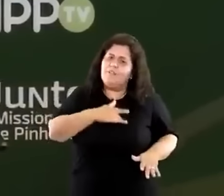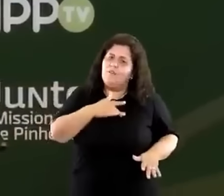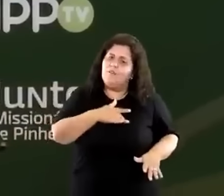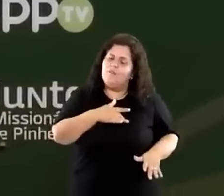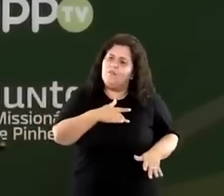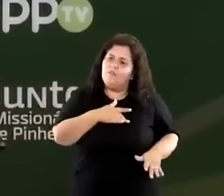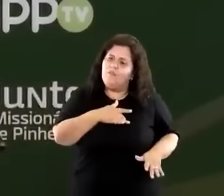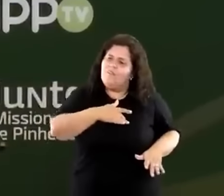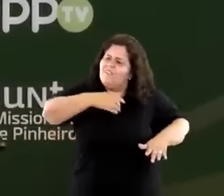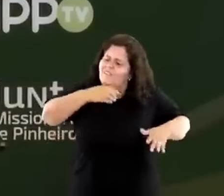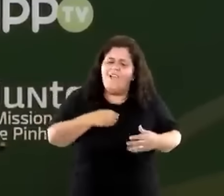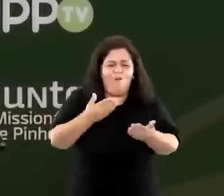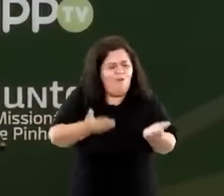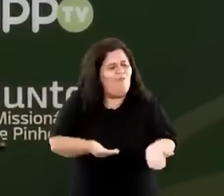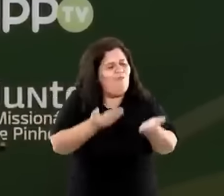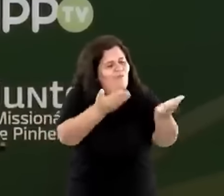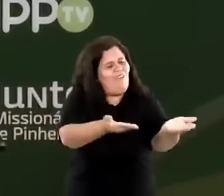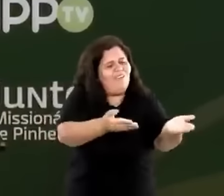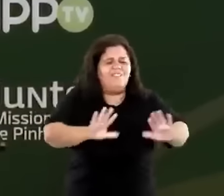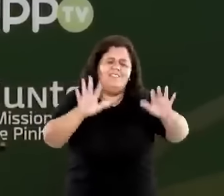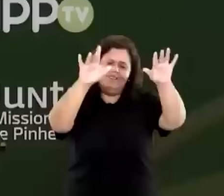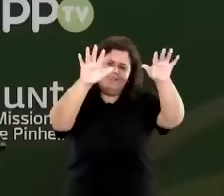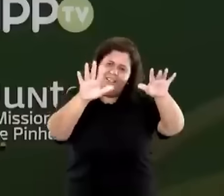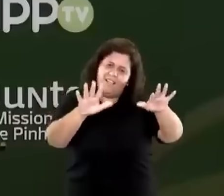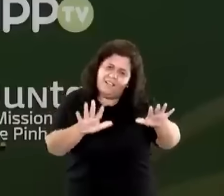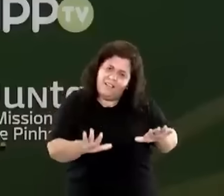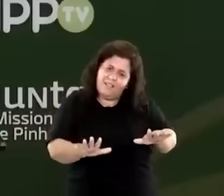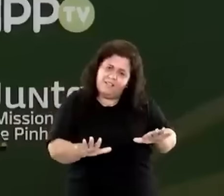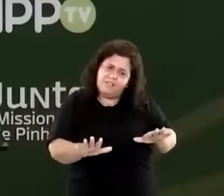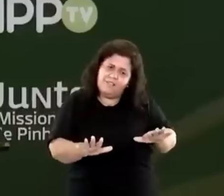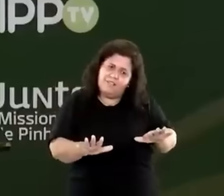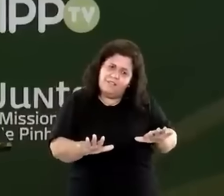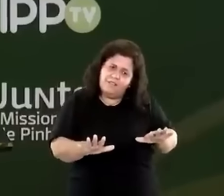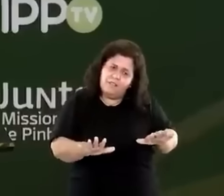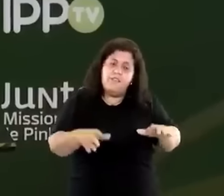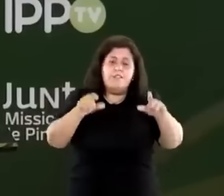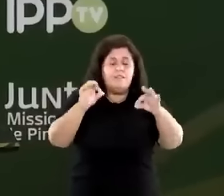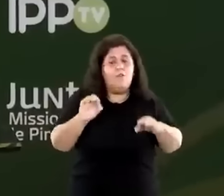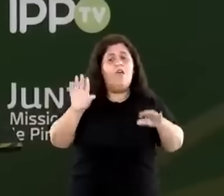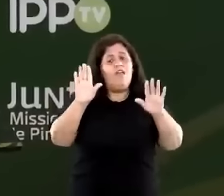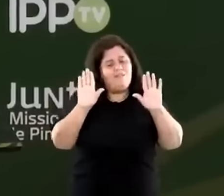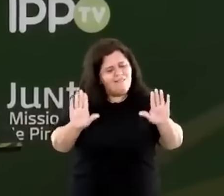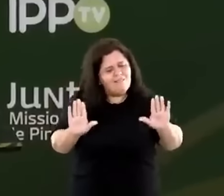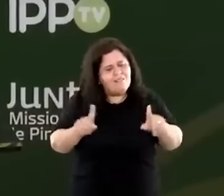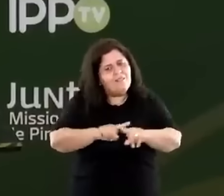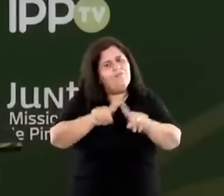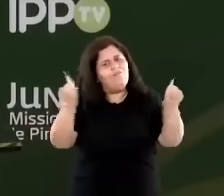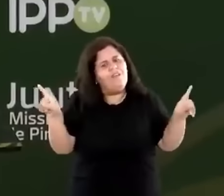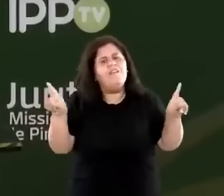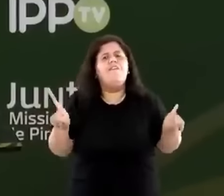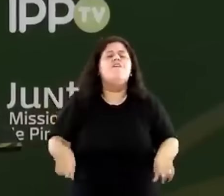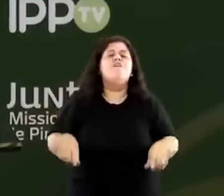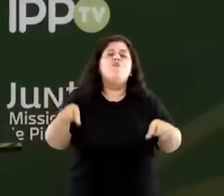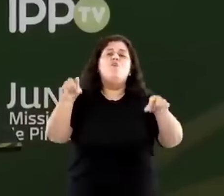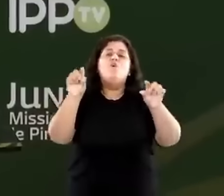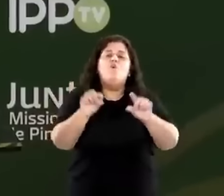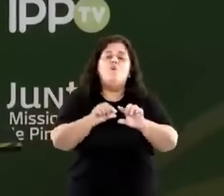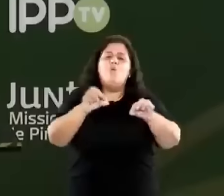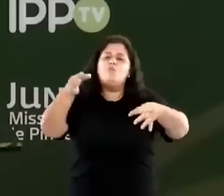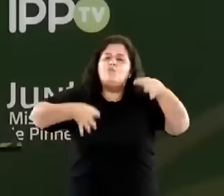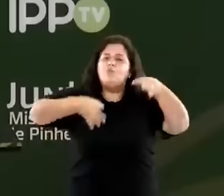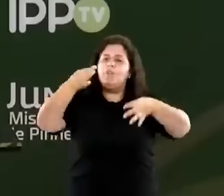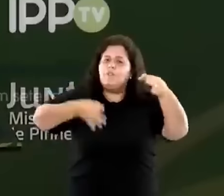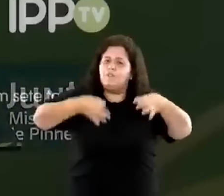Misericórdia da oferta da Graça Então vem o juiz no verso 5 do Trono saem relâmpagos vozes e